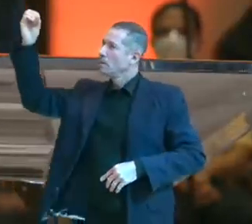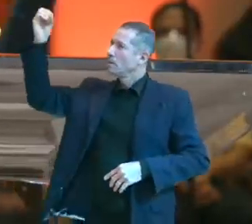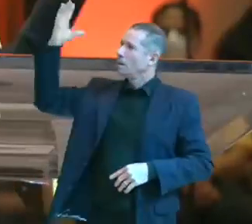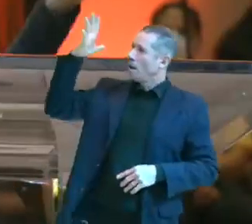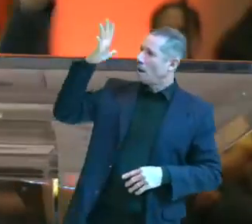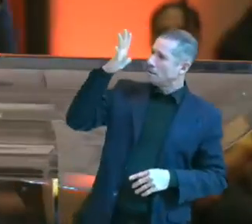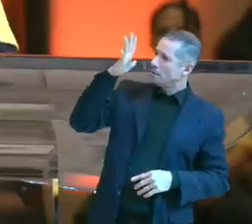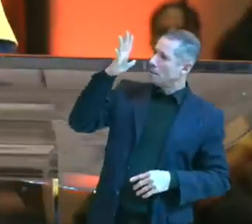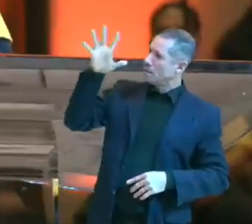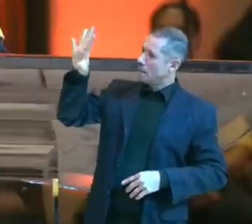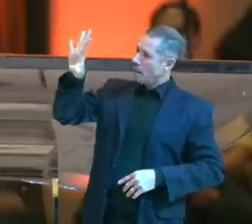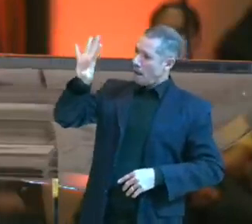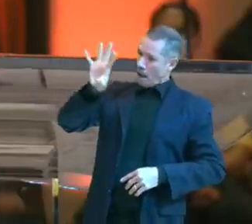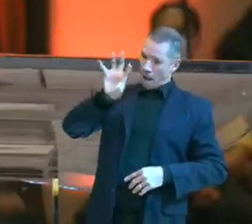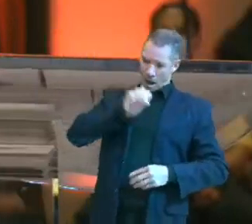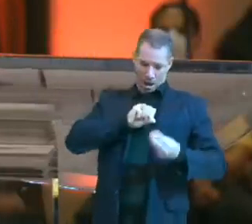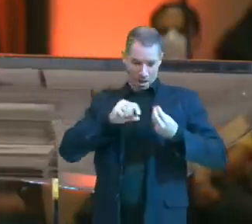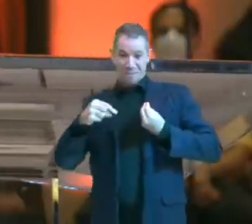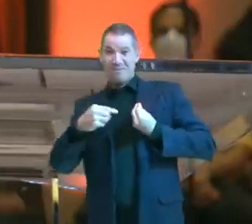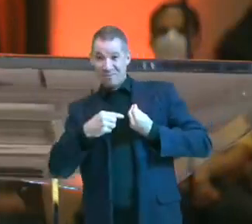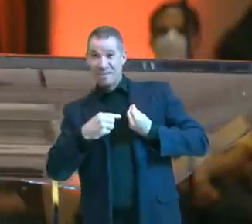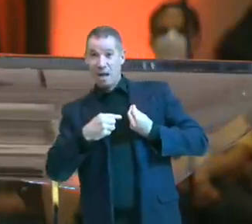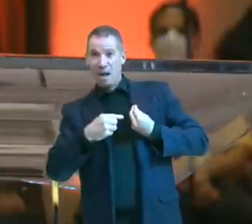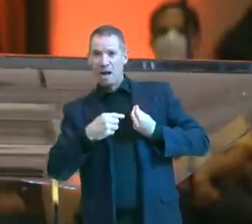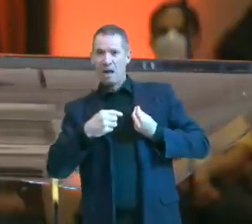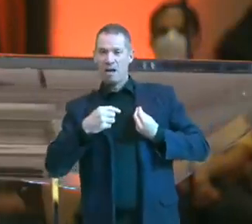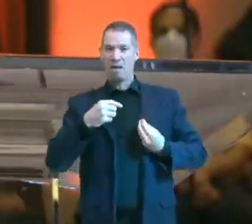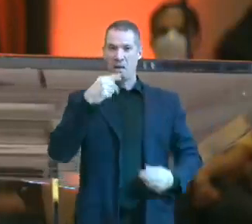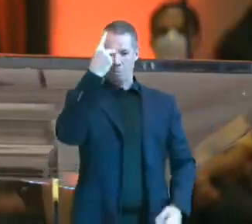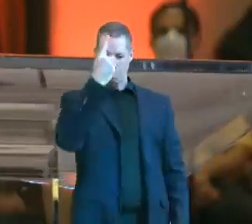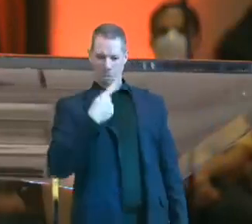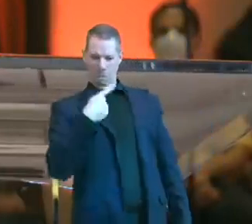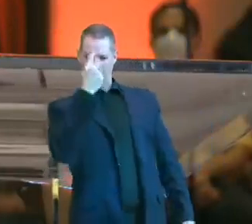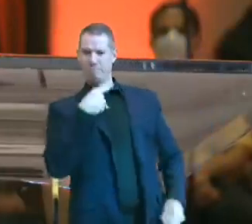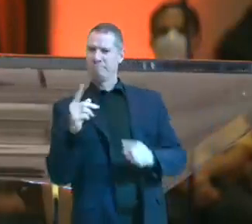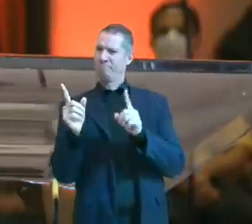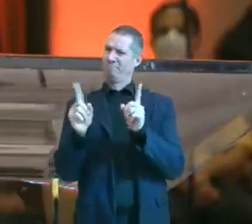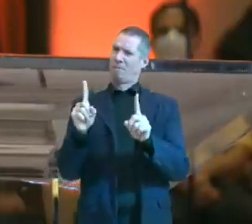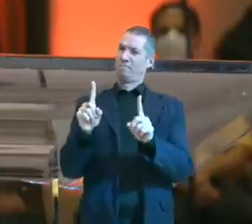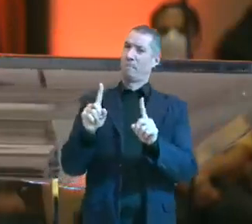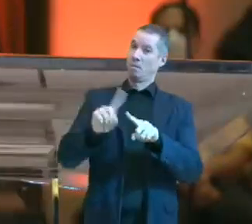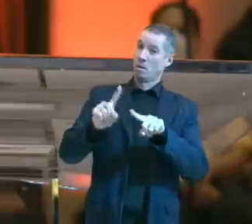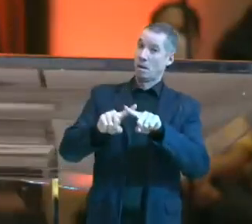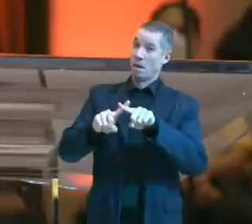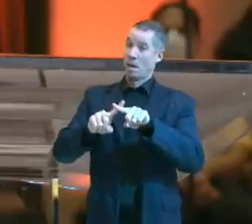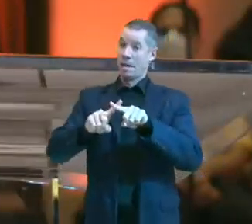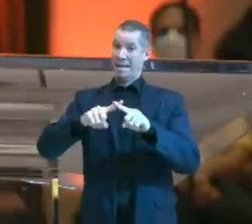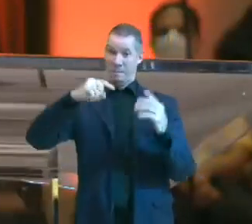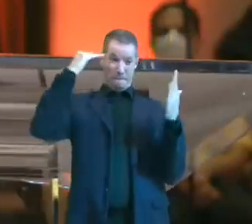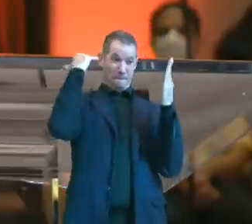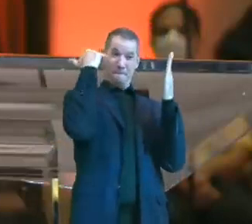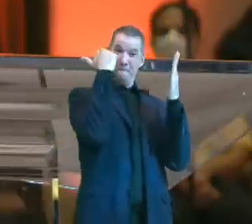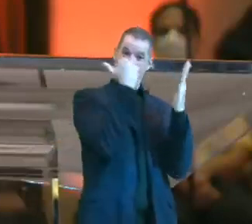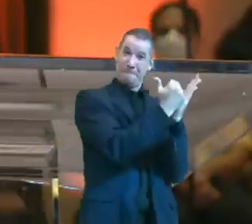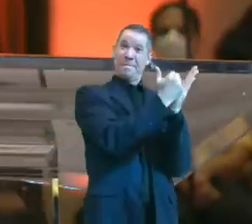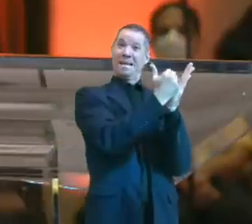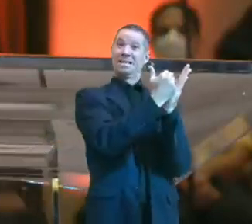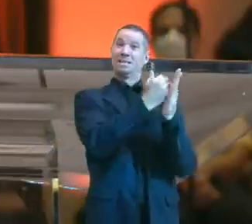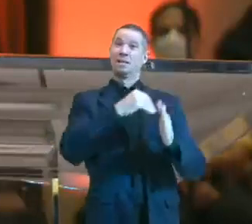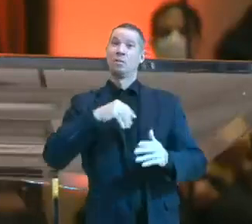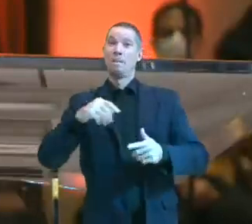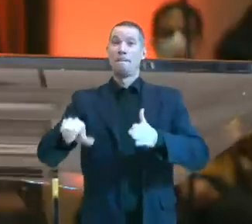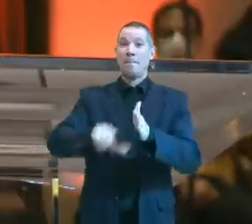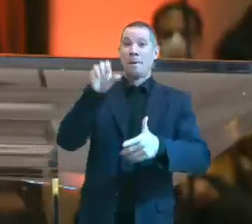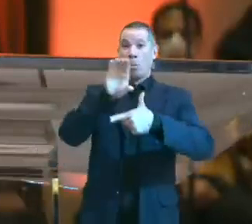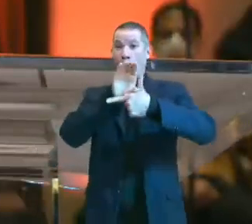graciosidade, esse amor nas nossas vidas, não sejamos egoístas. Segundo, porque é uma obrigação de todo salvo. 1